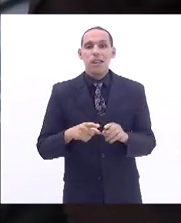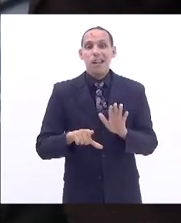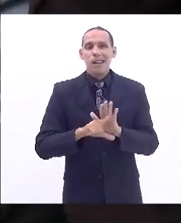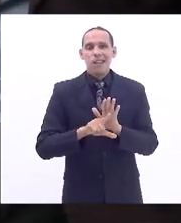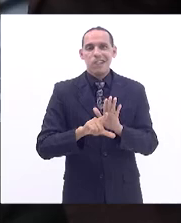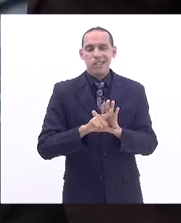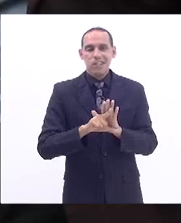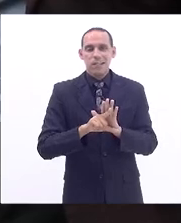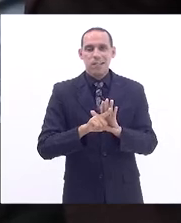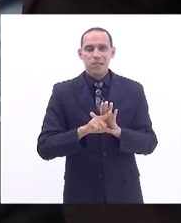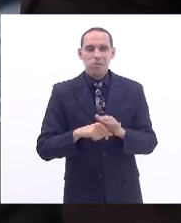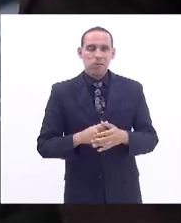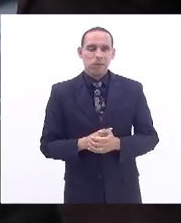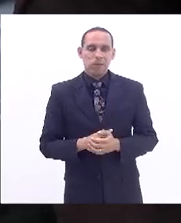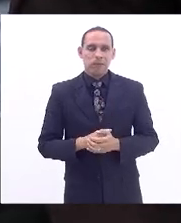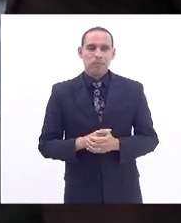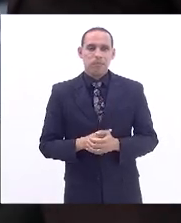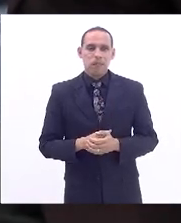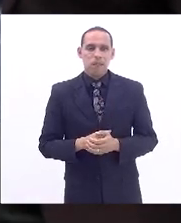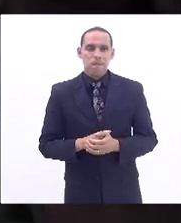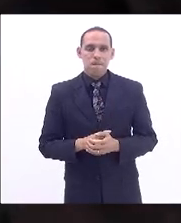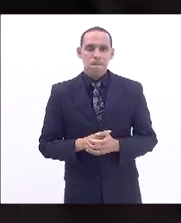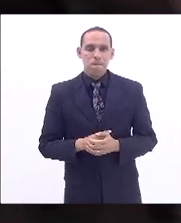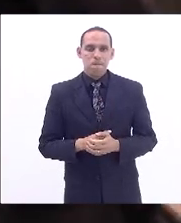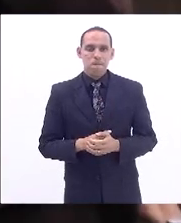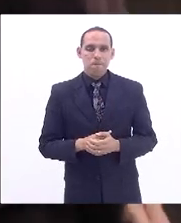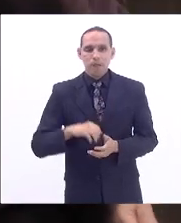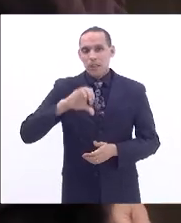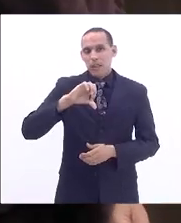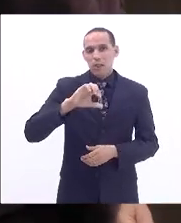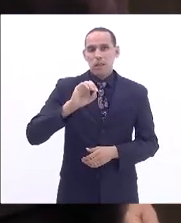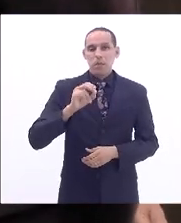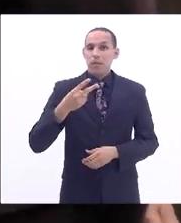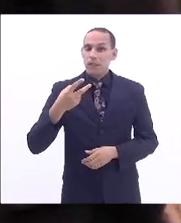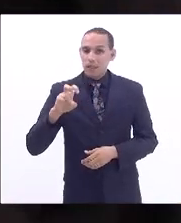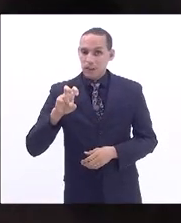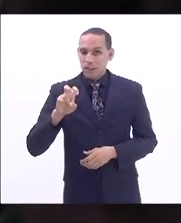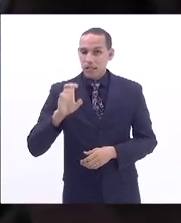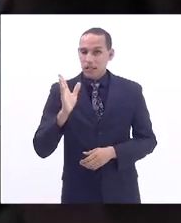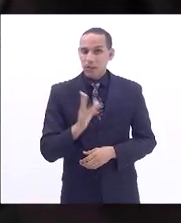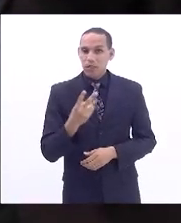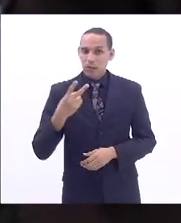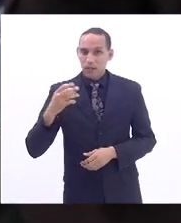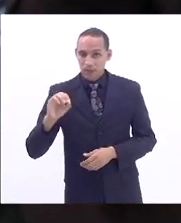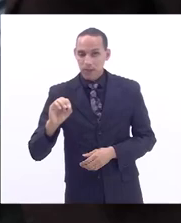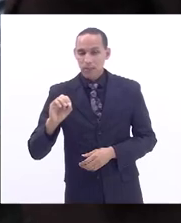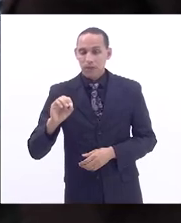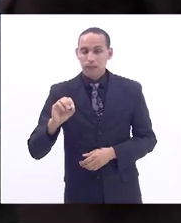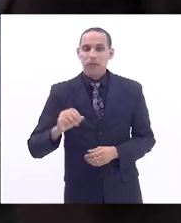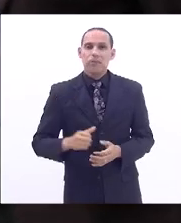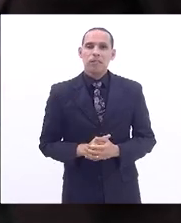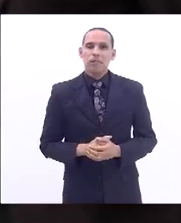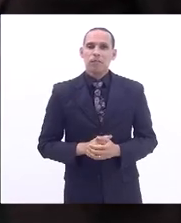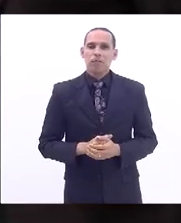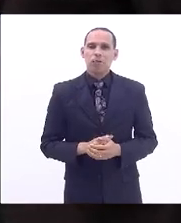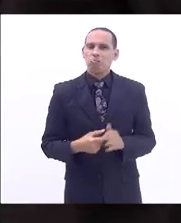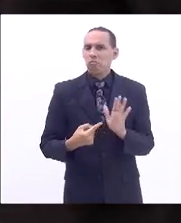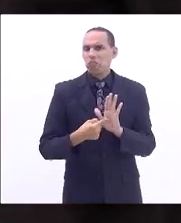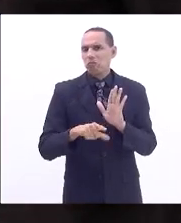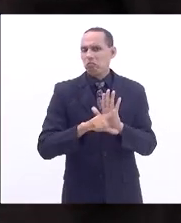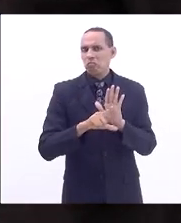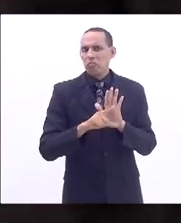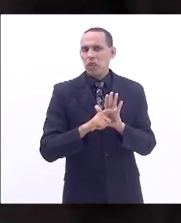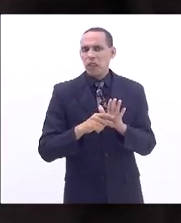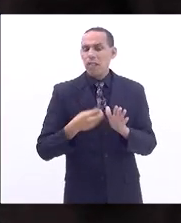lei oito alley a imagem 1025 de 2020 ela já é